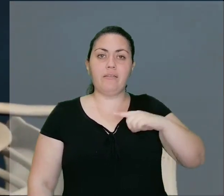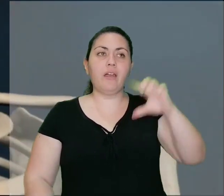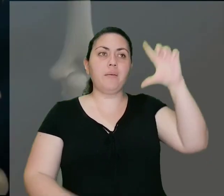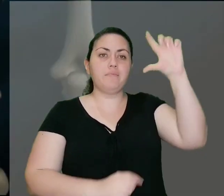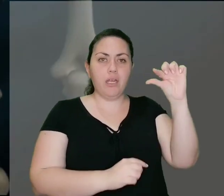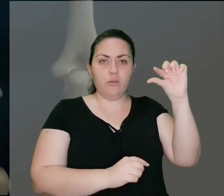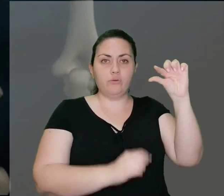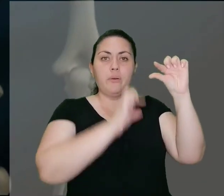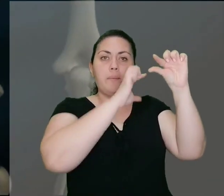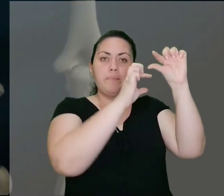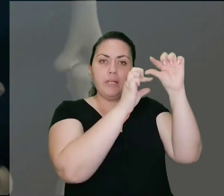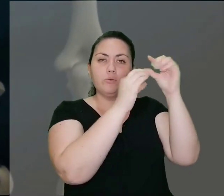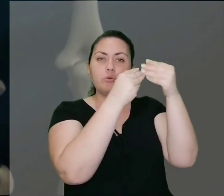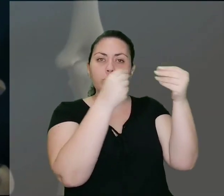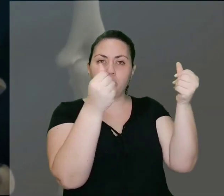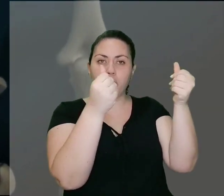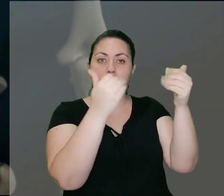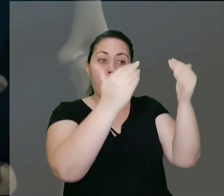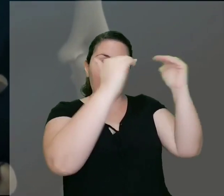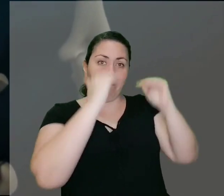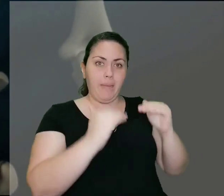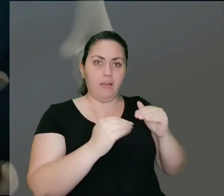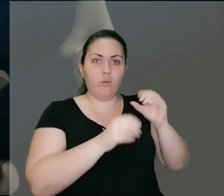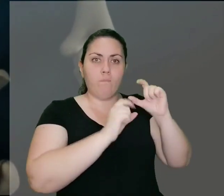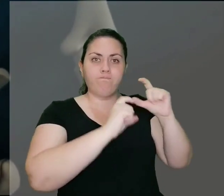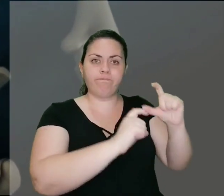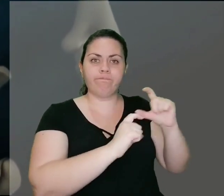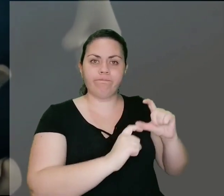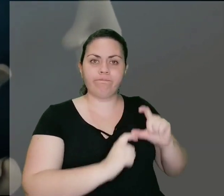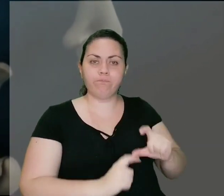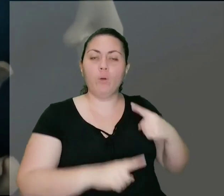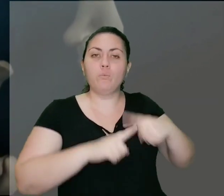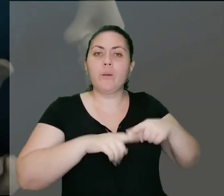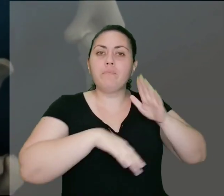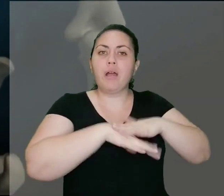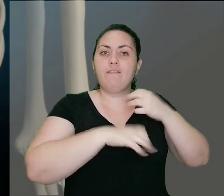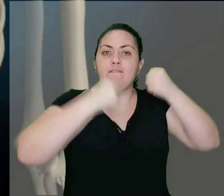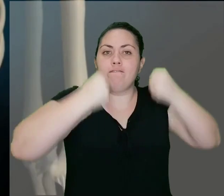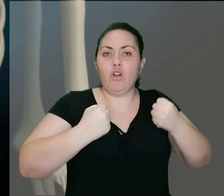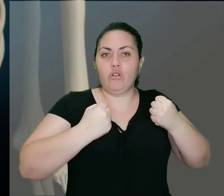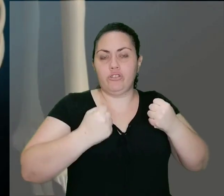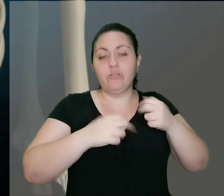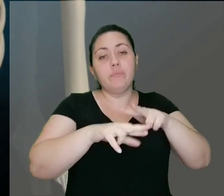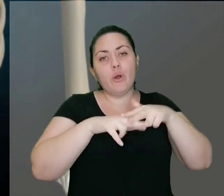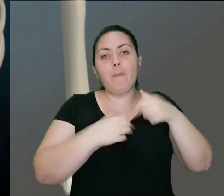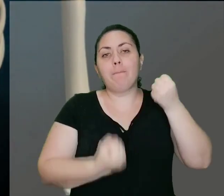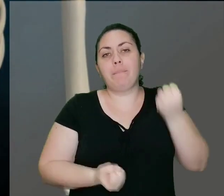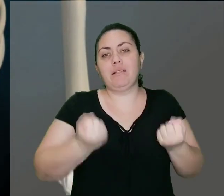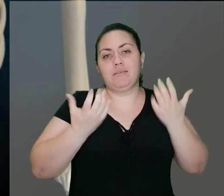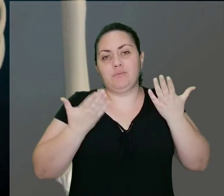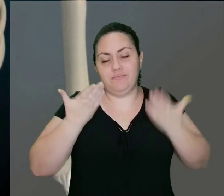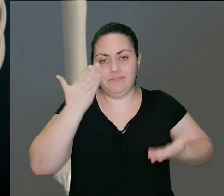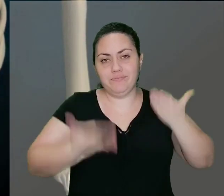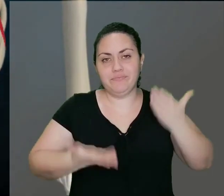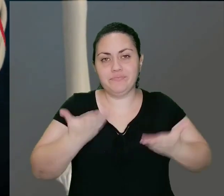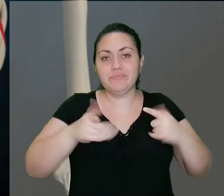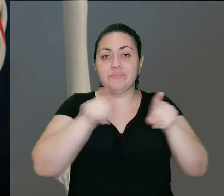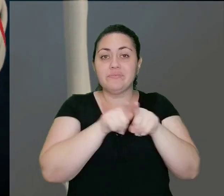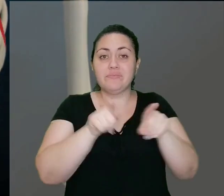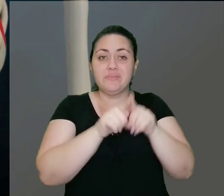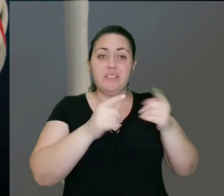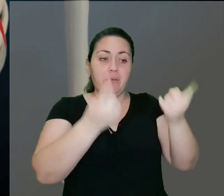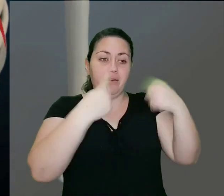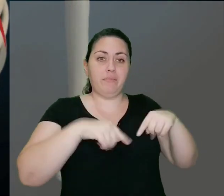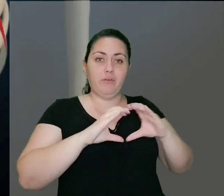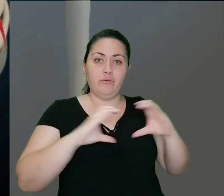Já as vértebras lombares são maiores e mais potentes, pois sustentam muito peso. O esqueleto axial tem ainda as costelas e o osso